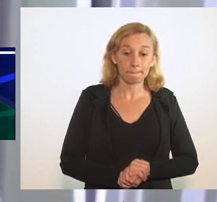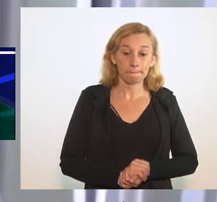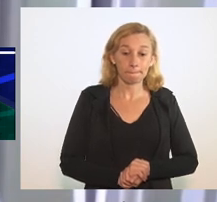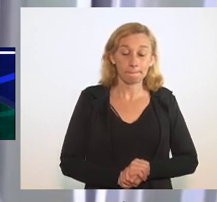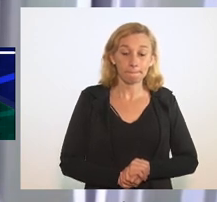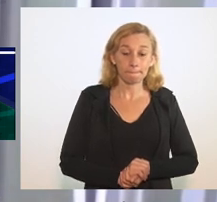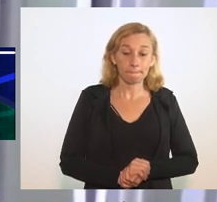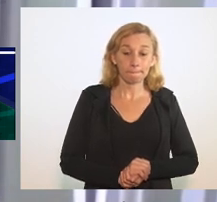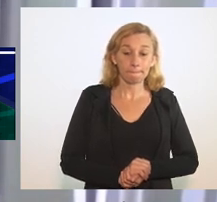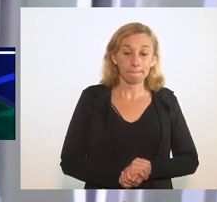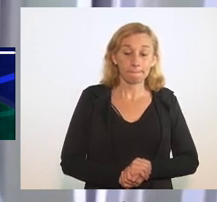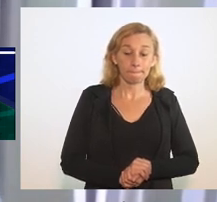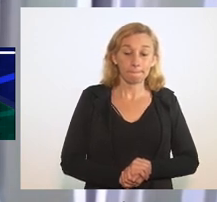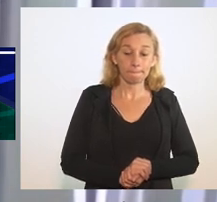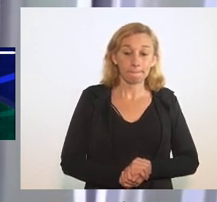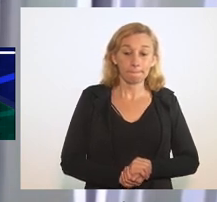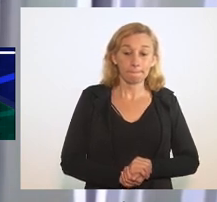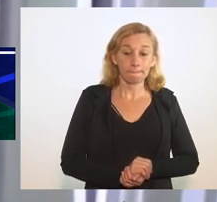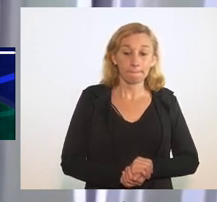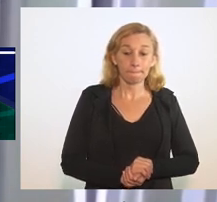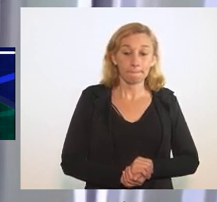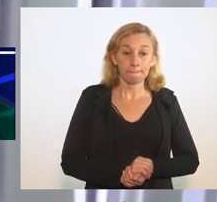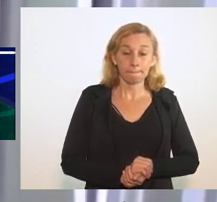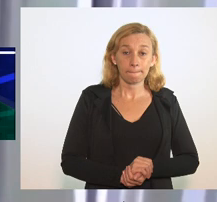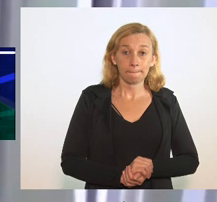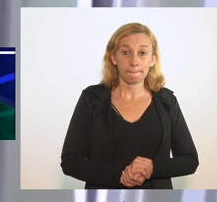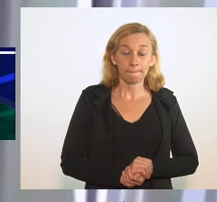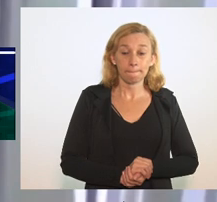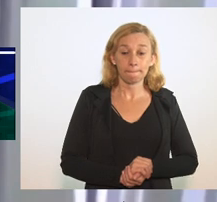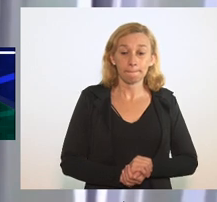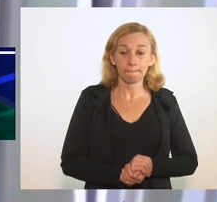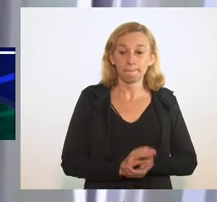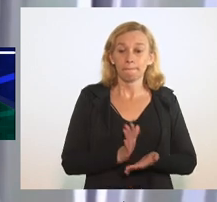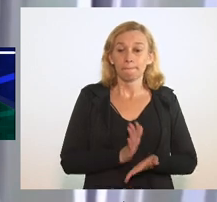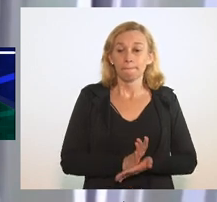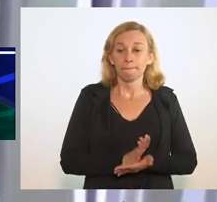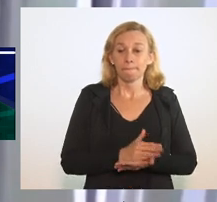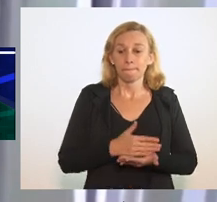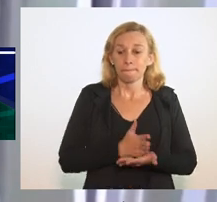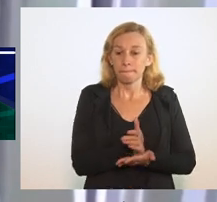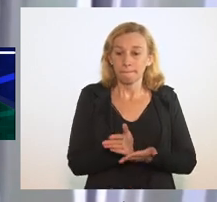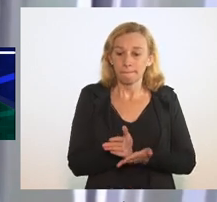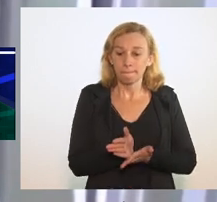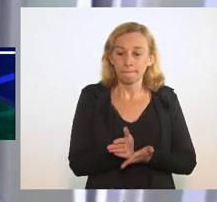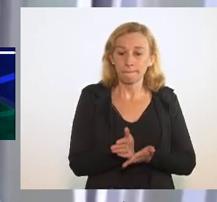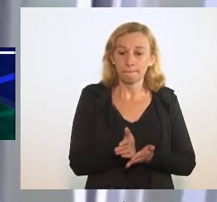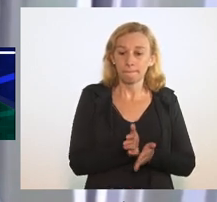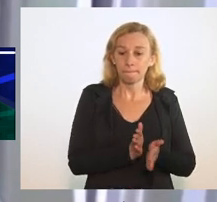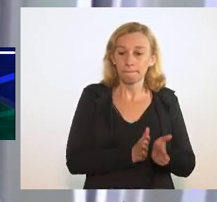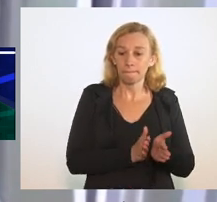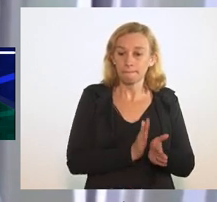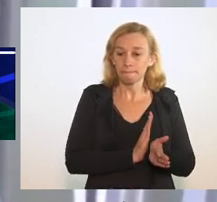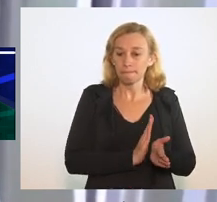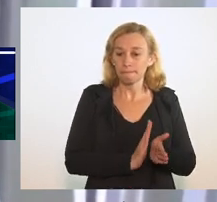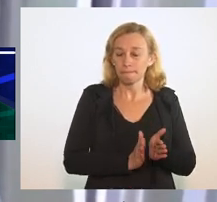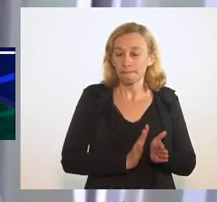os processos de fiscalização por parte do Estado do Rio de Janeiro em relação